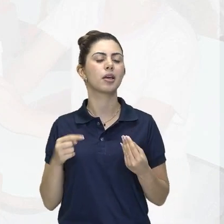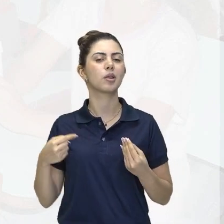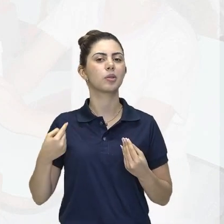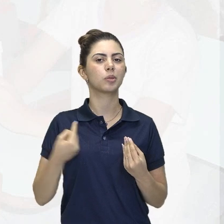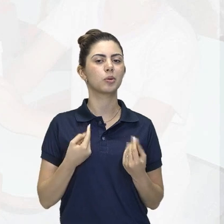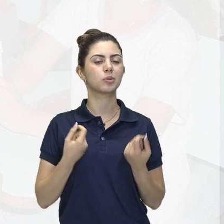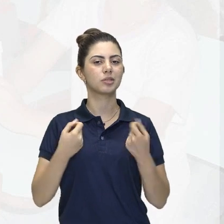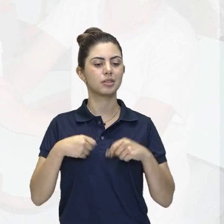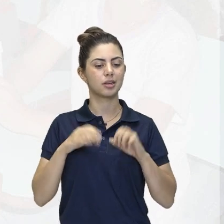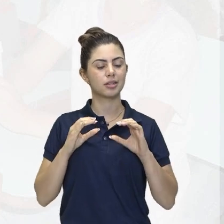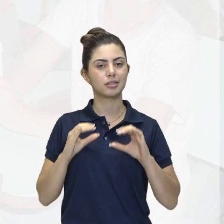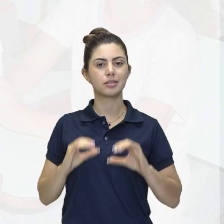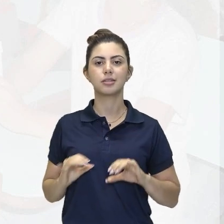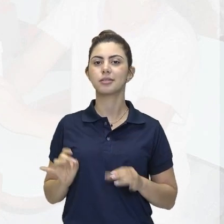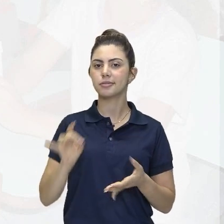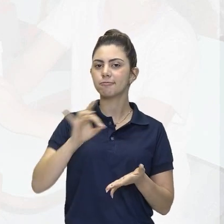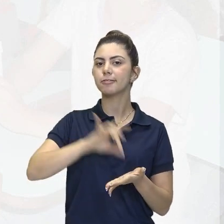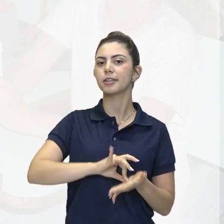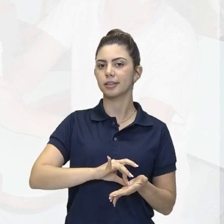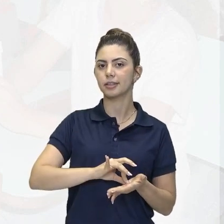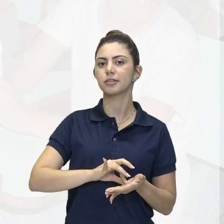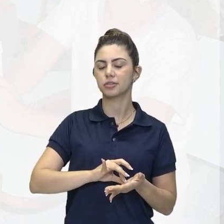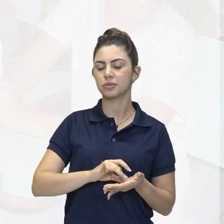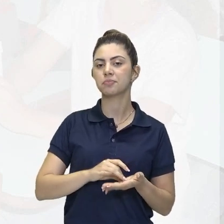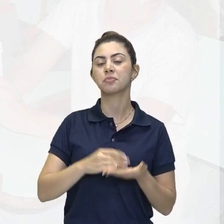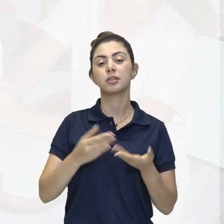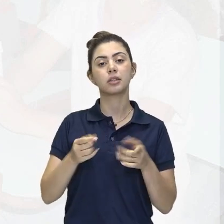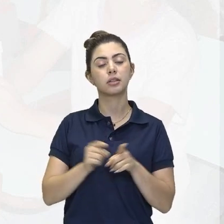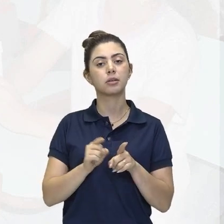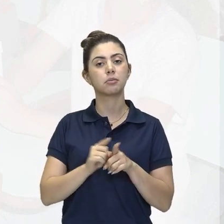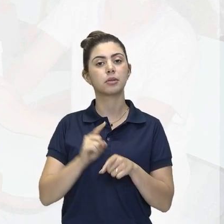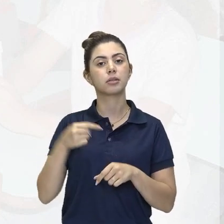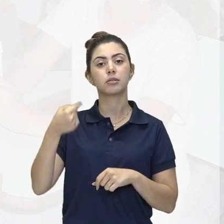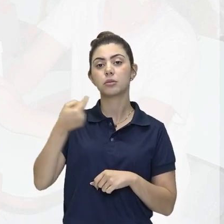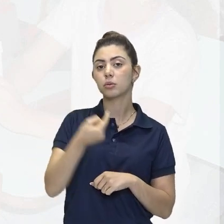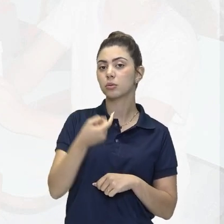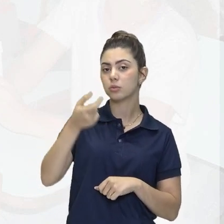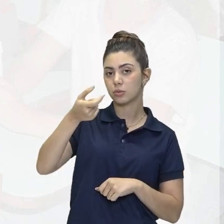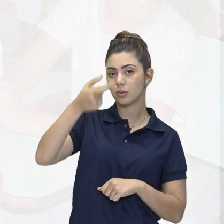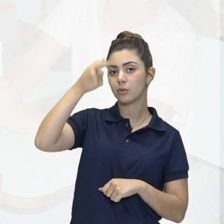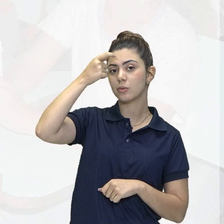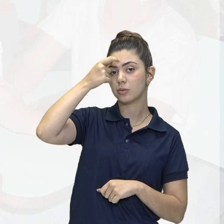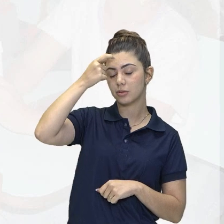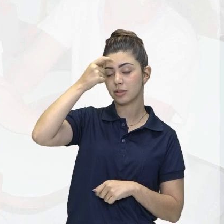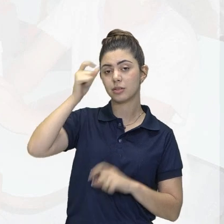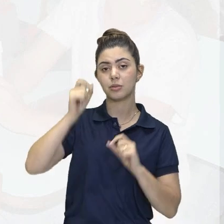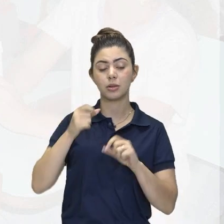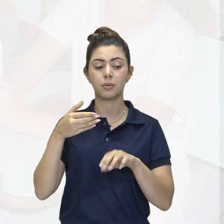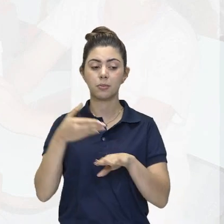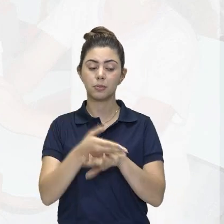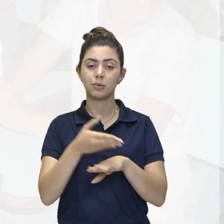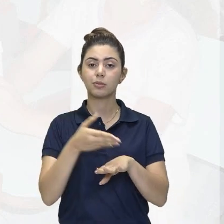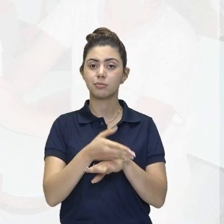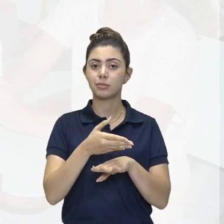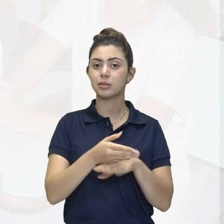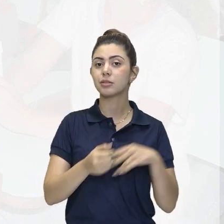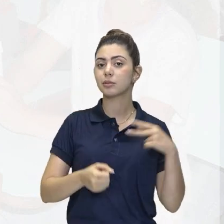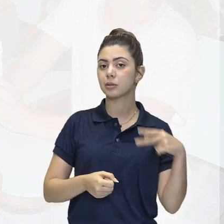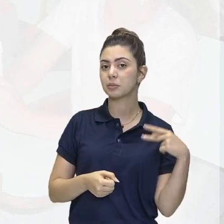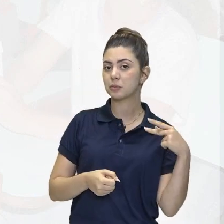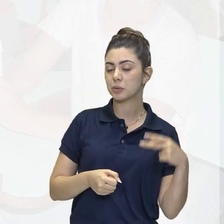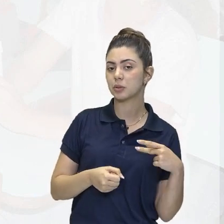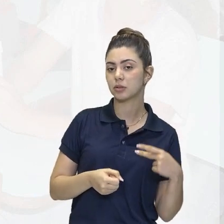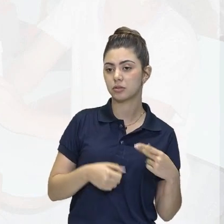nossa cidadania e também termos consciência da participação política,